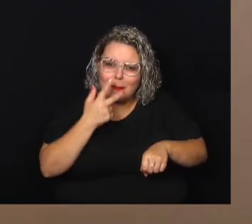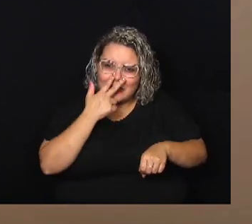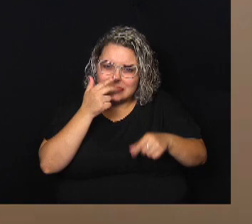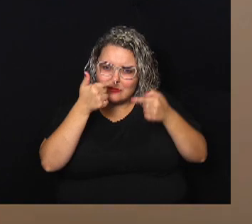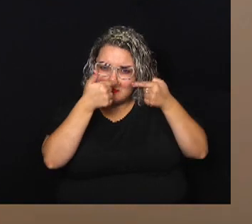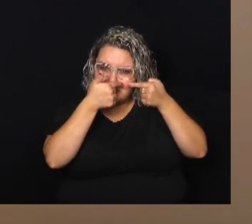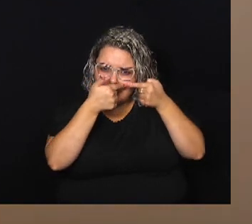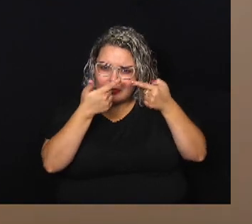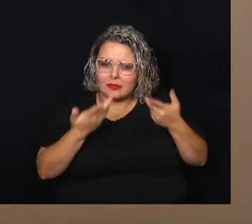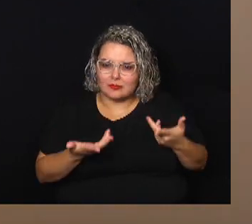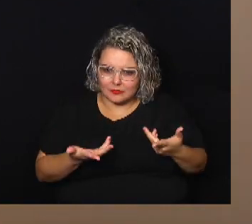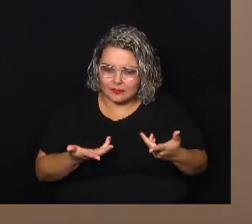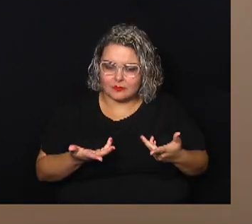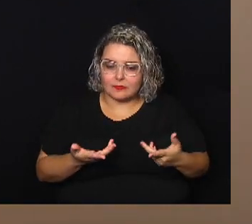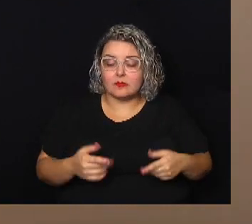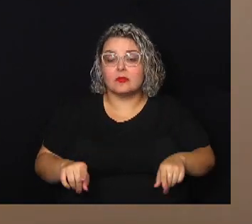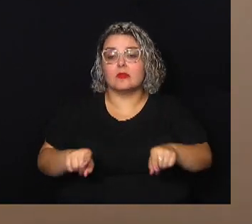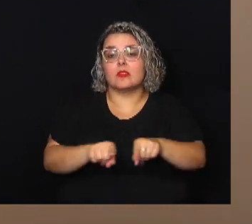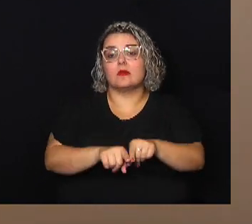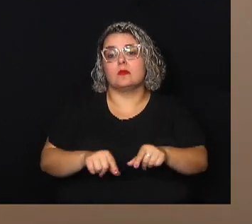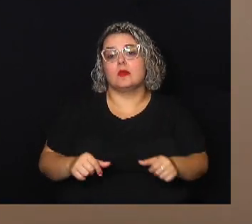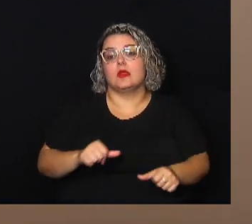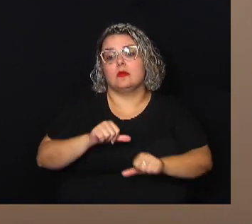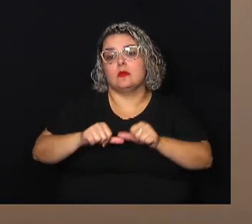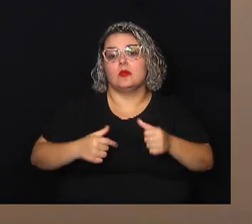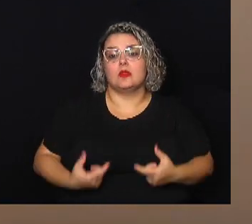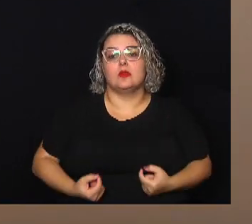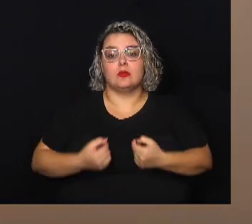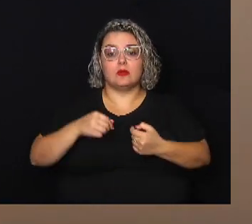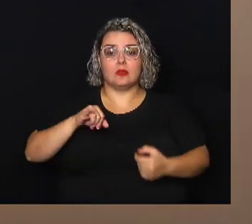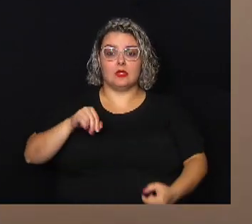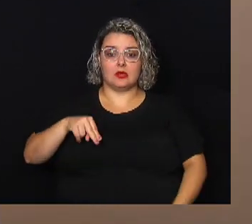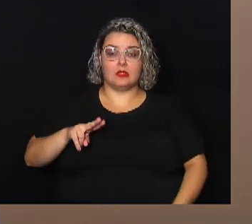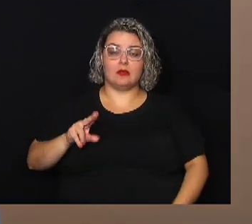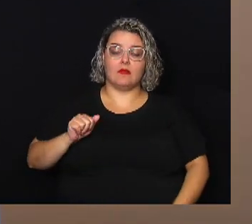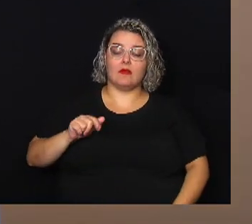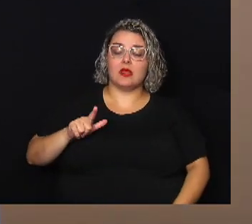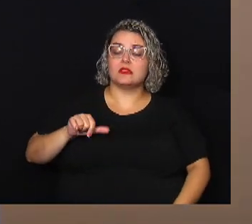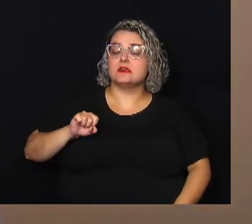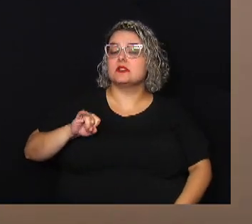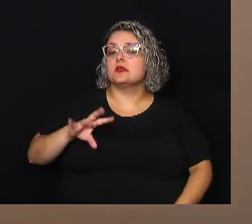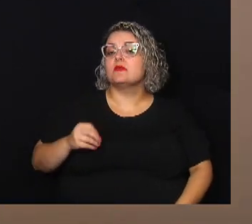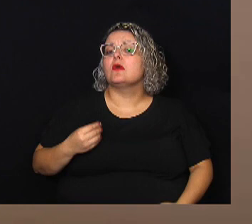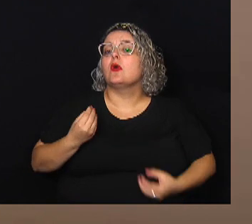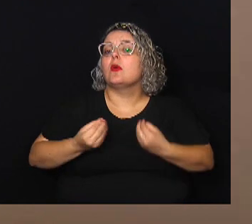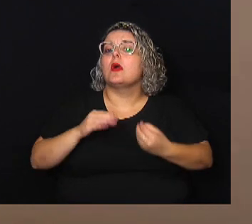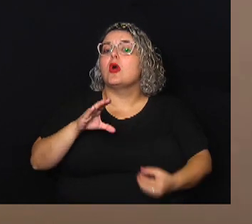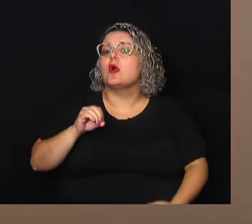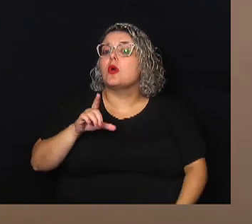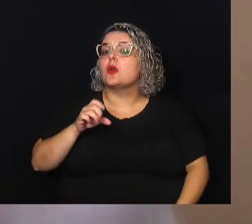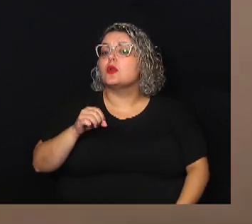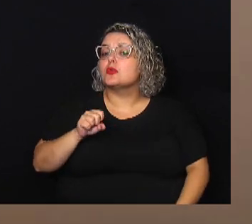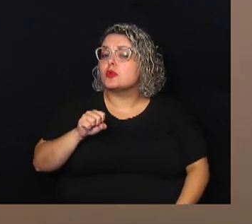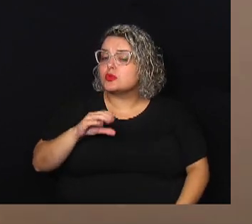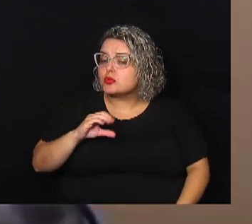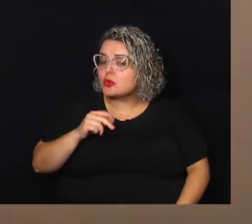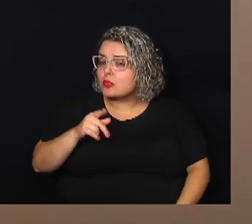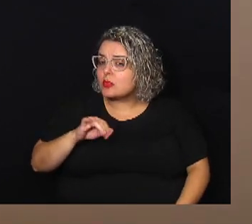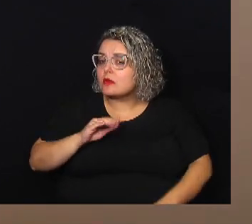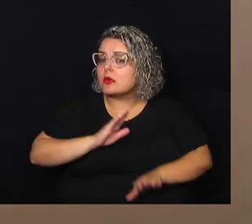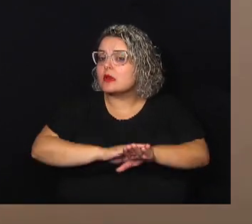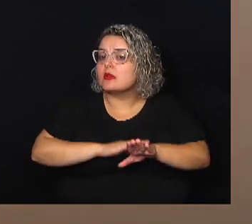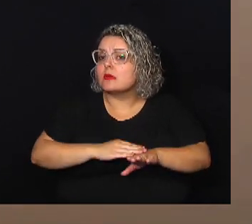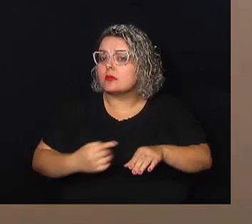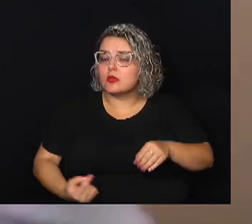para o câncer invasivo. Onde a colonoscopia vai atuar nesse cenário? A colonoscopia vai atuar nessa verruga,